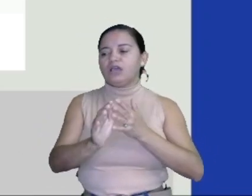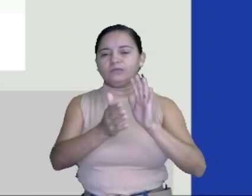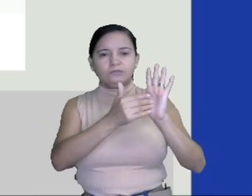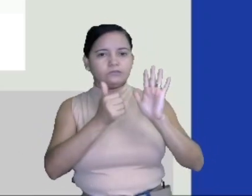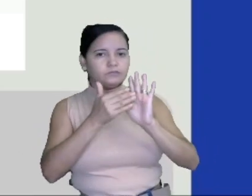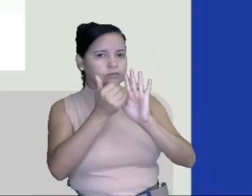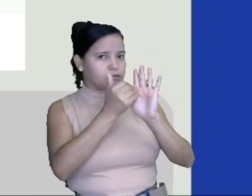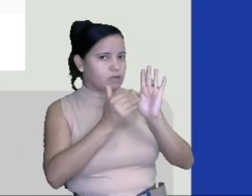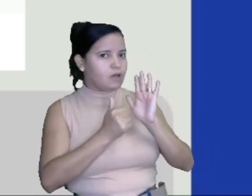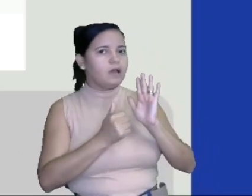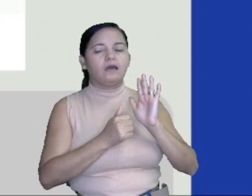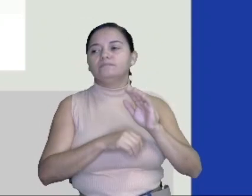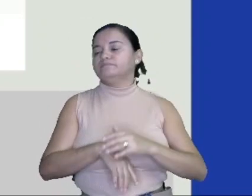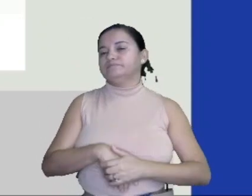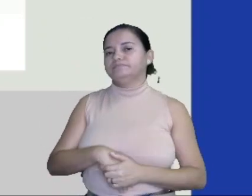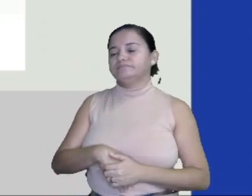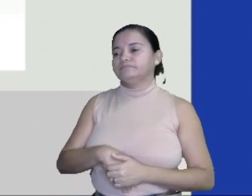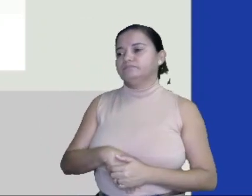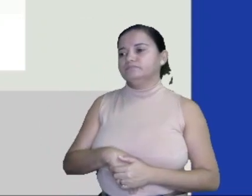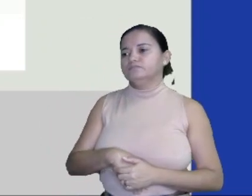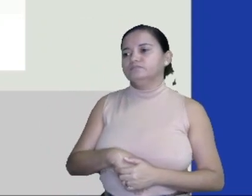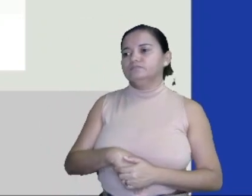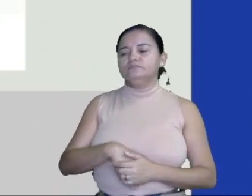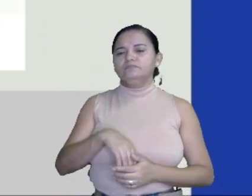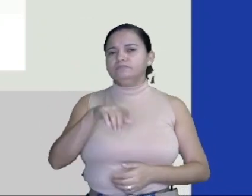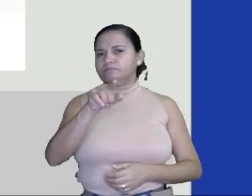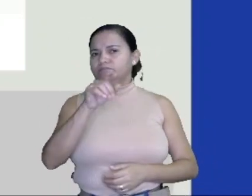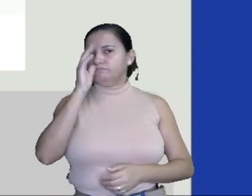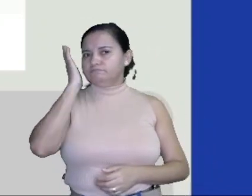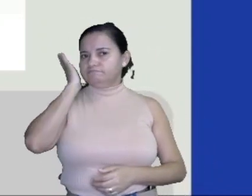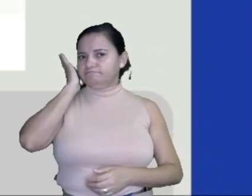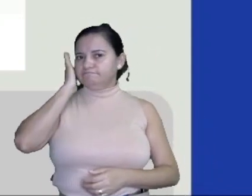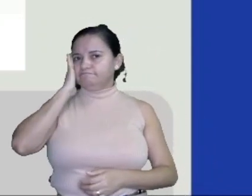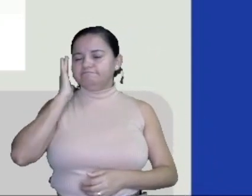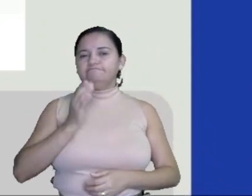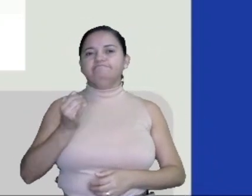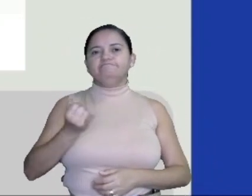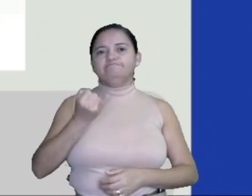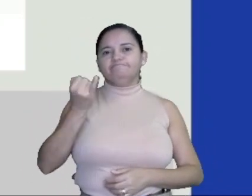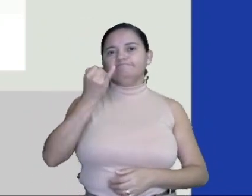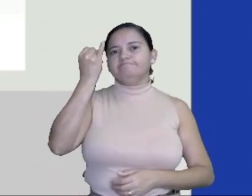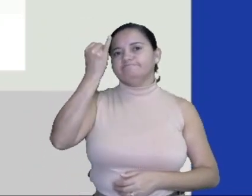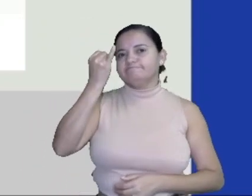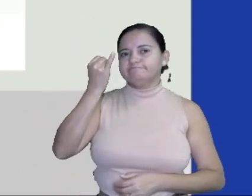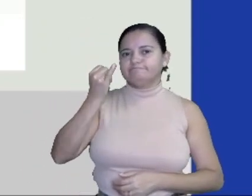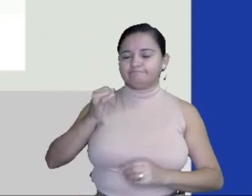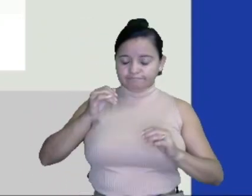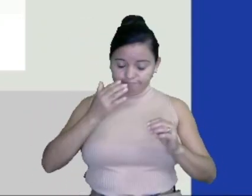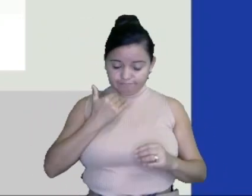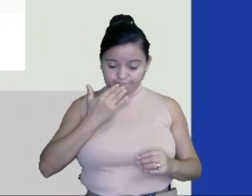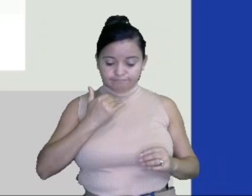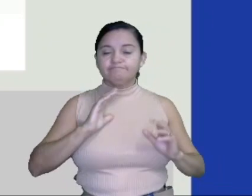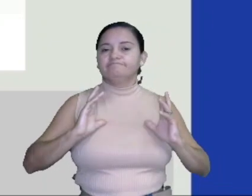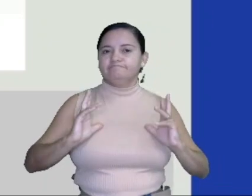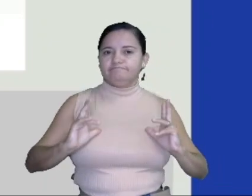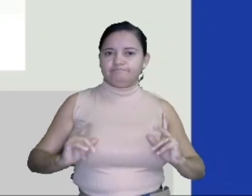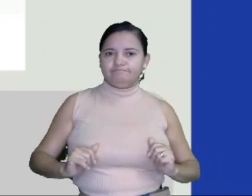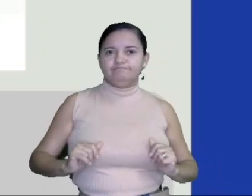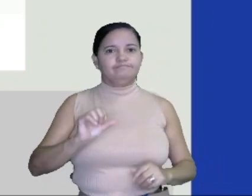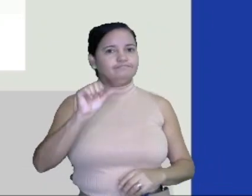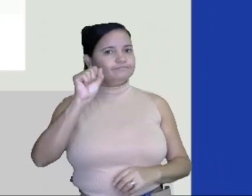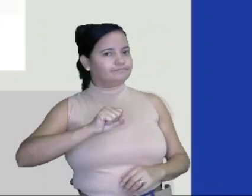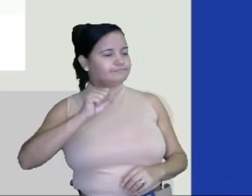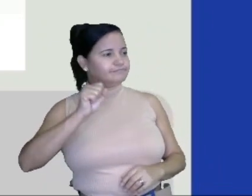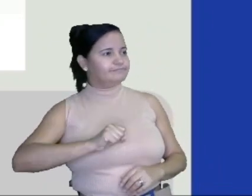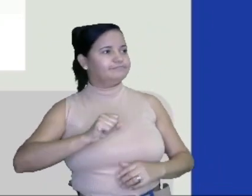bichinhos indesejáveis. Acho que vocês já conseguiram entender a importância da higiene dos alimentos, sim? Então